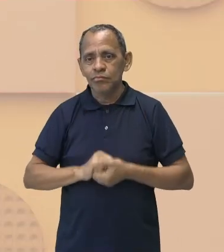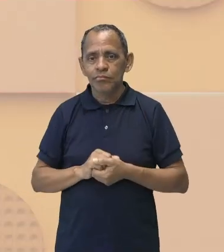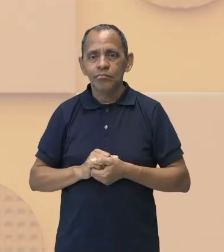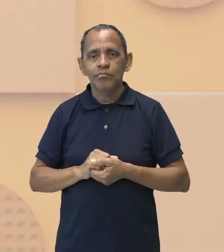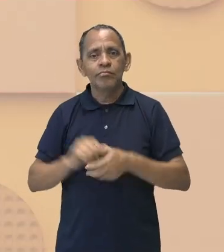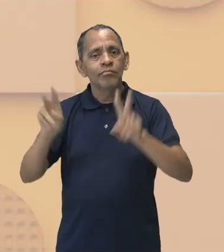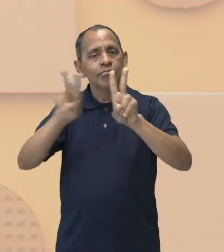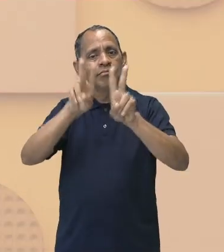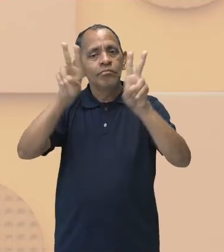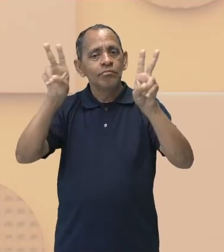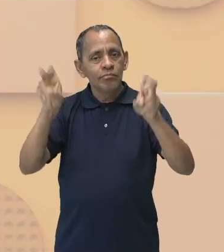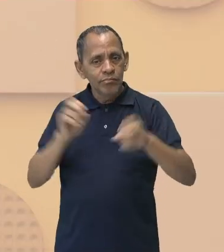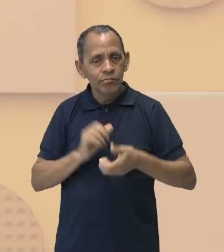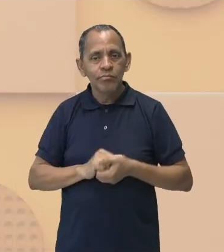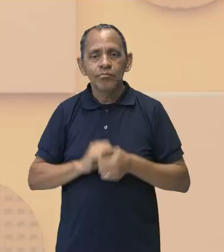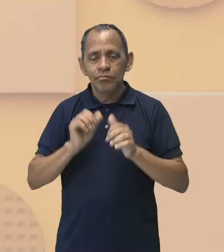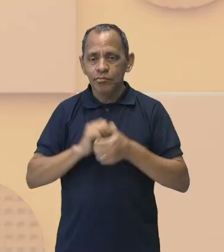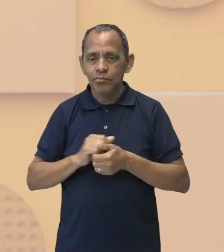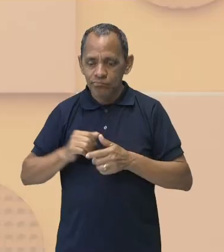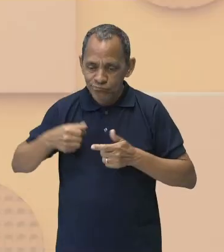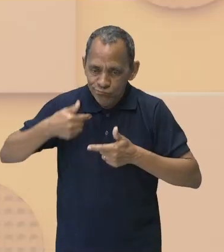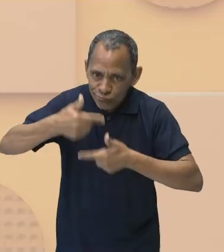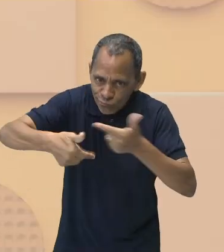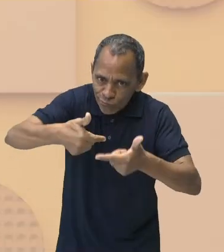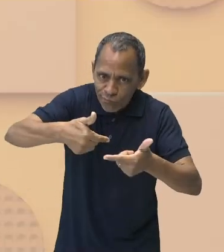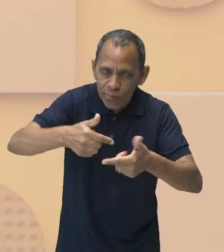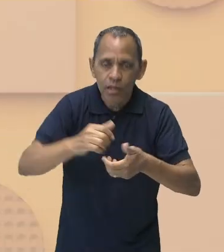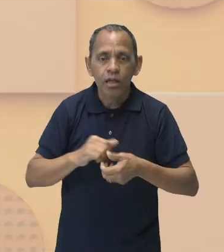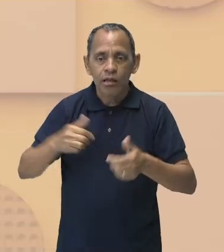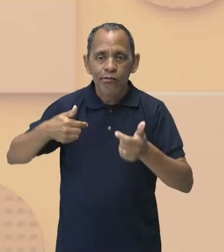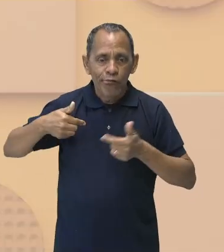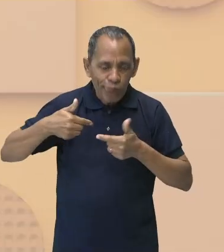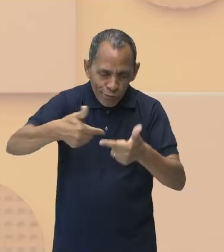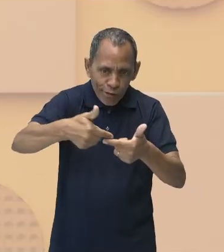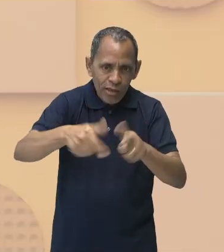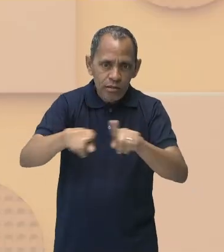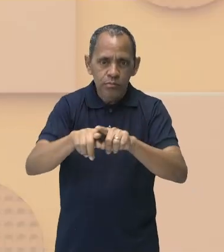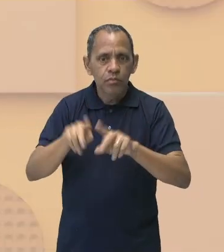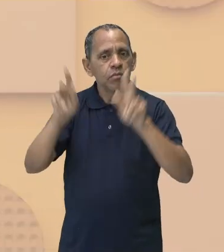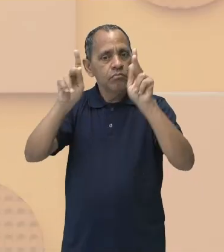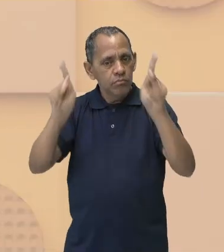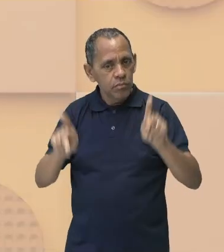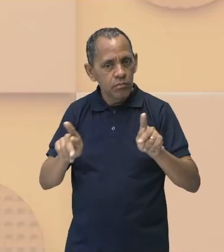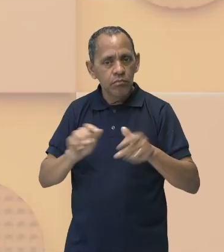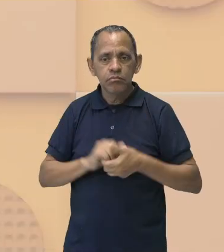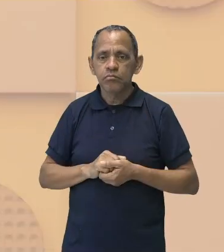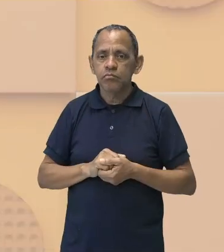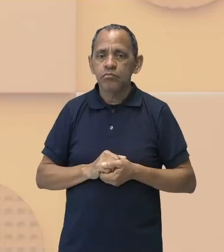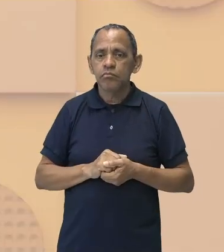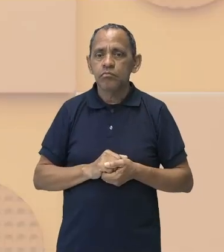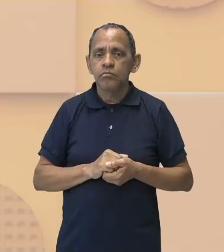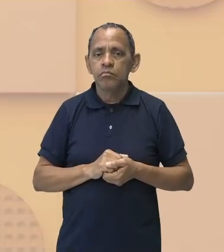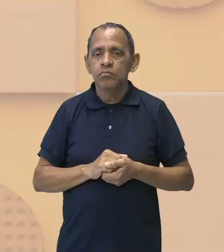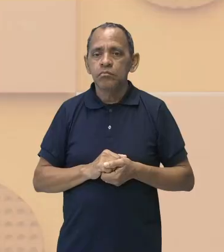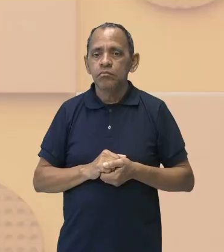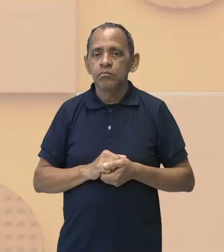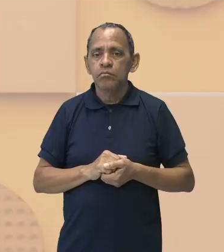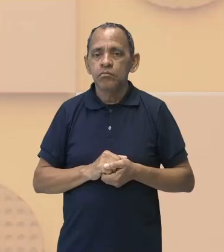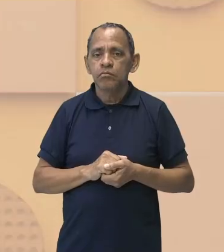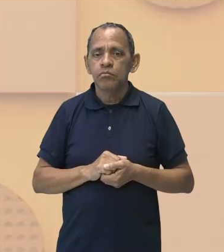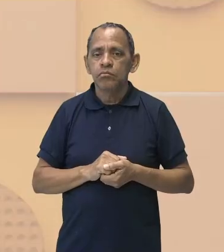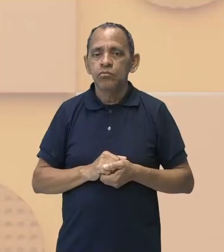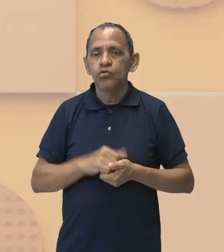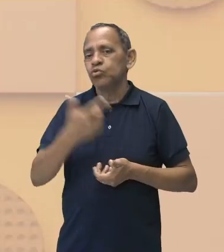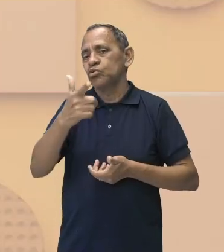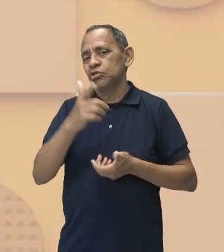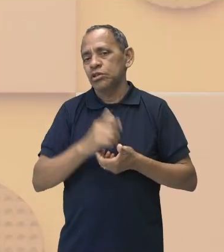questão, não houve derramamento de sangue, foi um processo, de certa forma, pacífico, não houve vamos dizer assim,